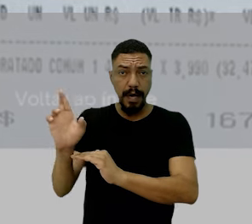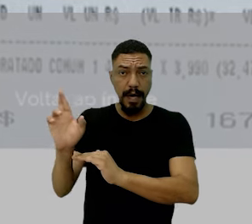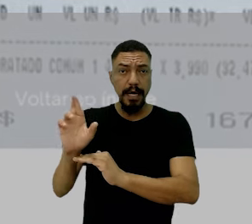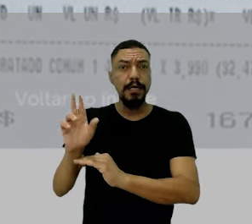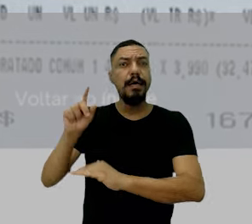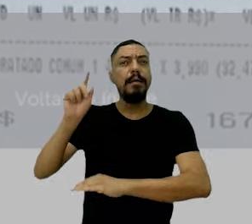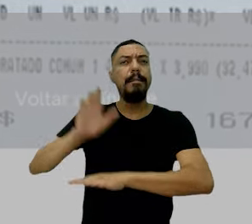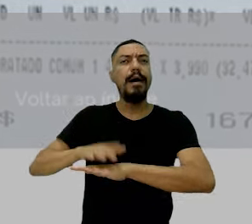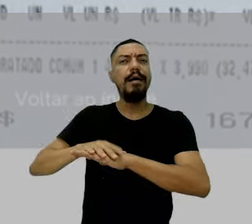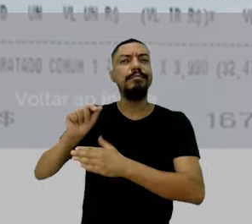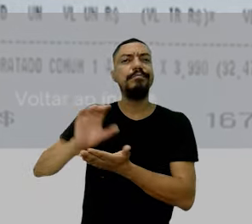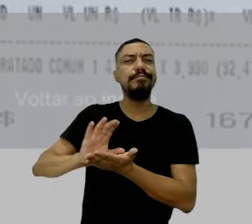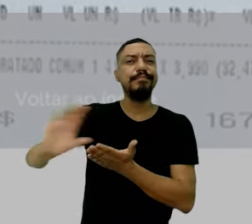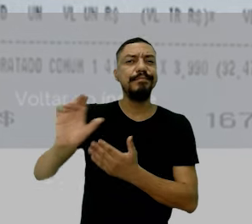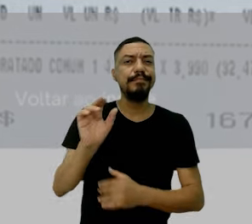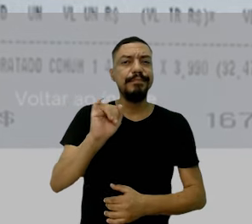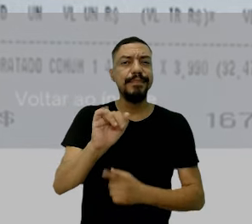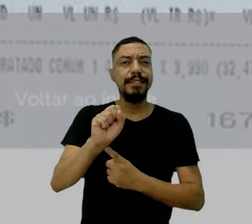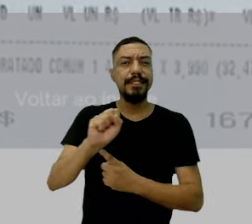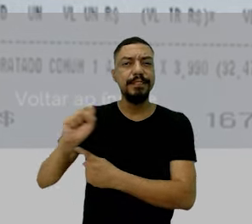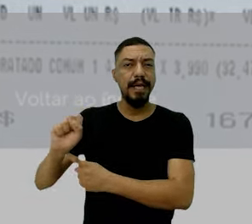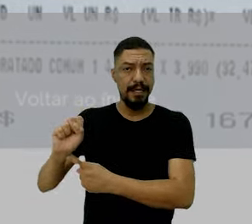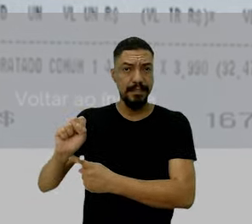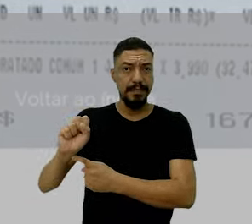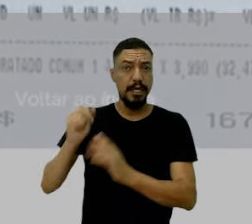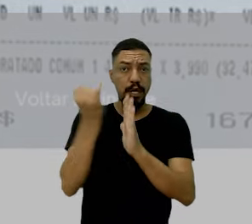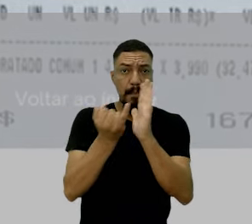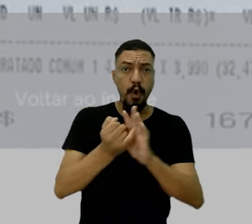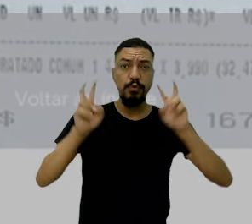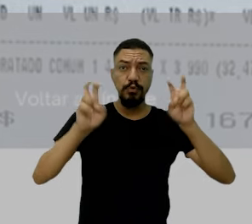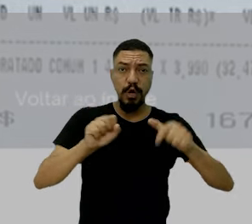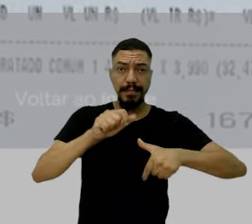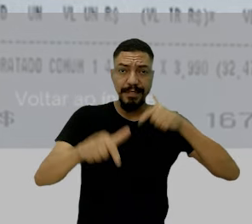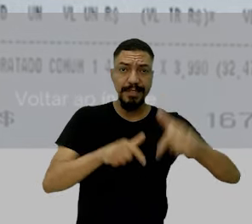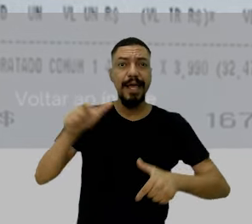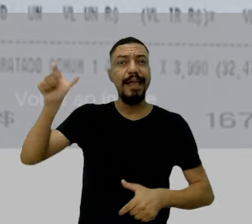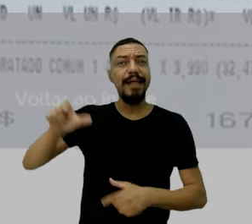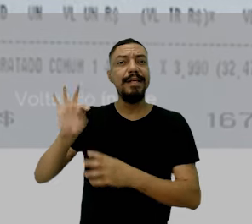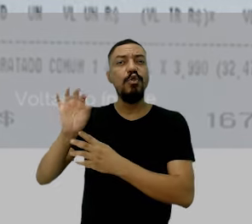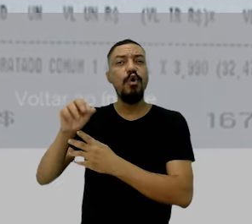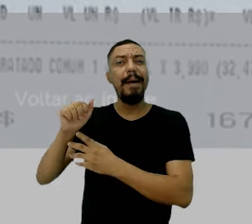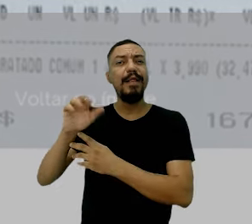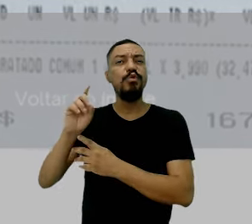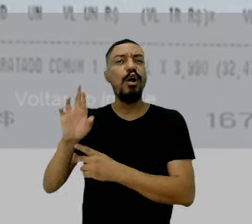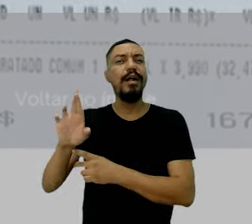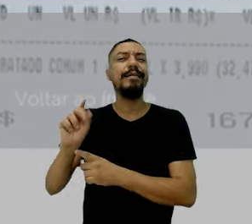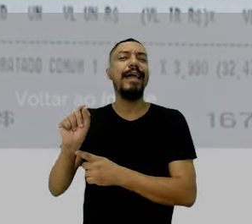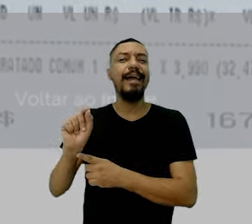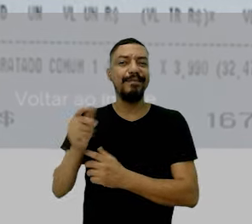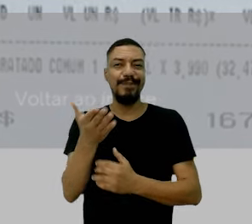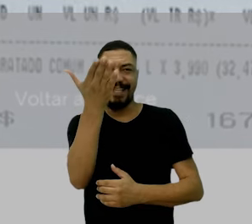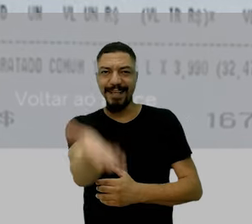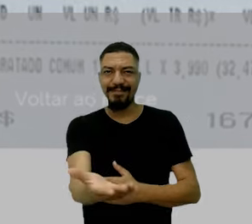R$2.000, quem tem que recolher o ISS, que é o Imposto sobre Serviço, é o tomador. Quem